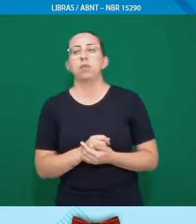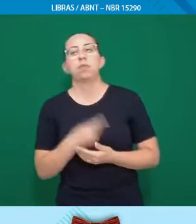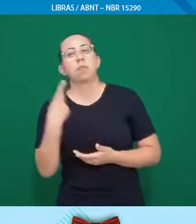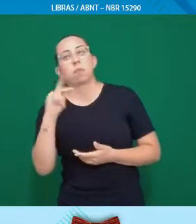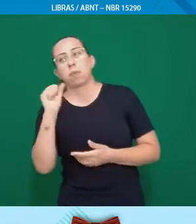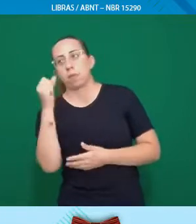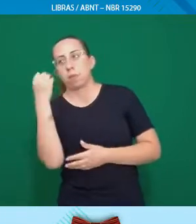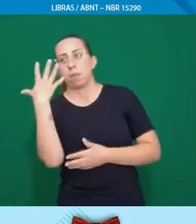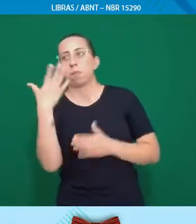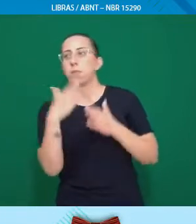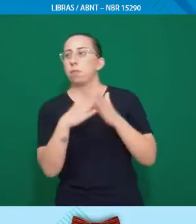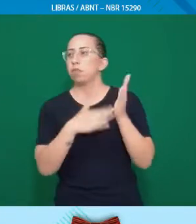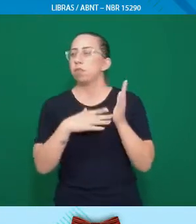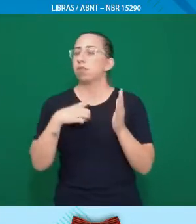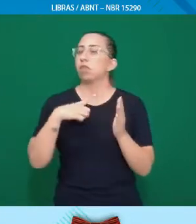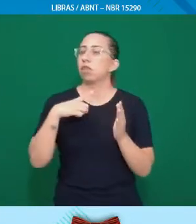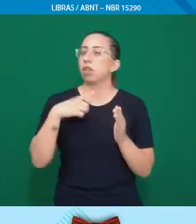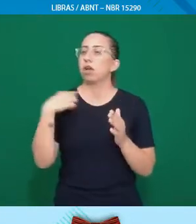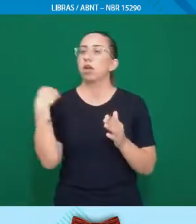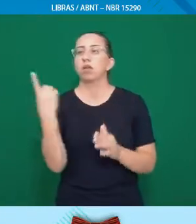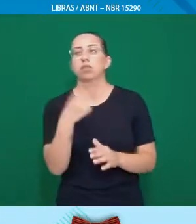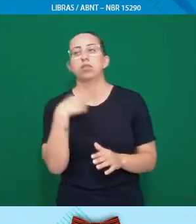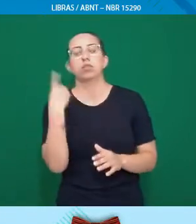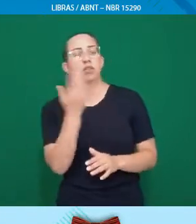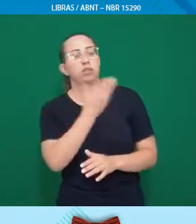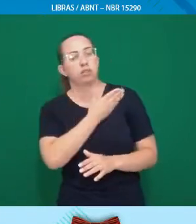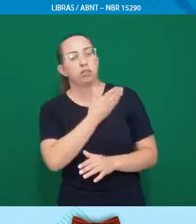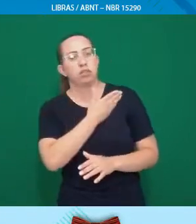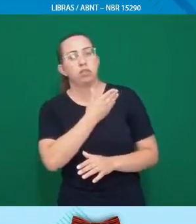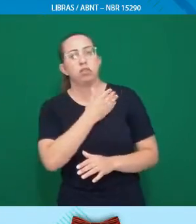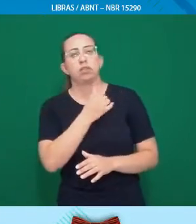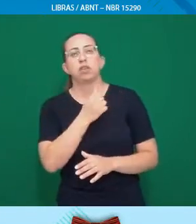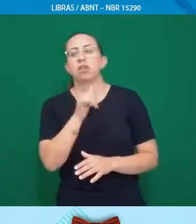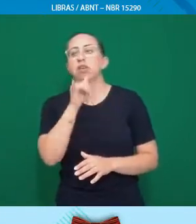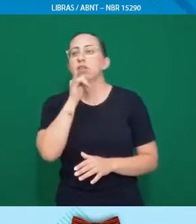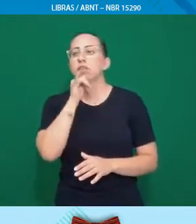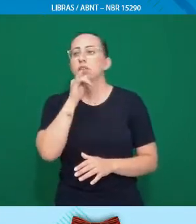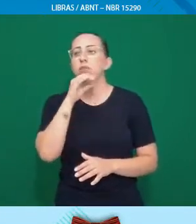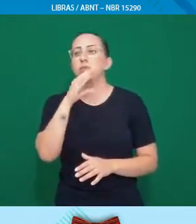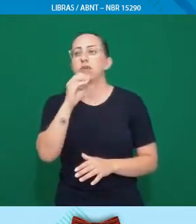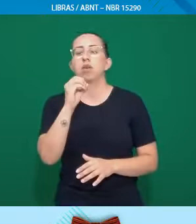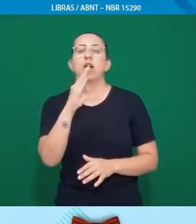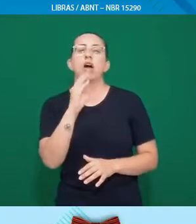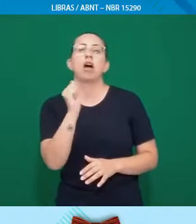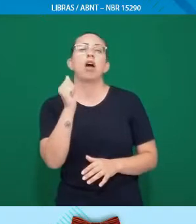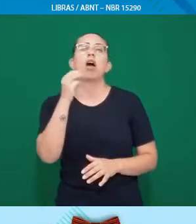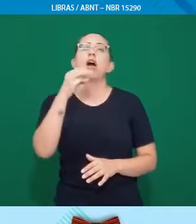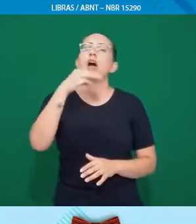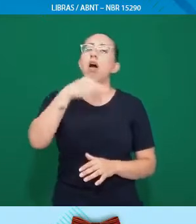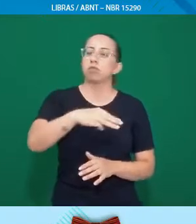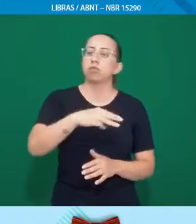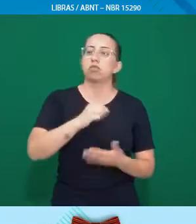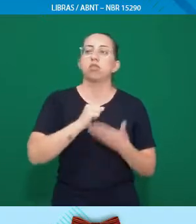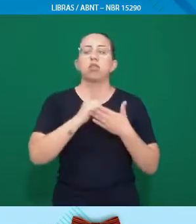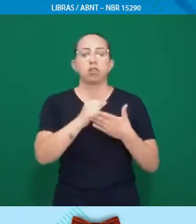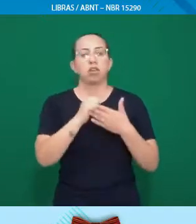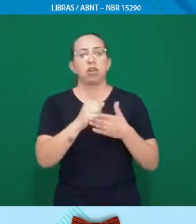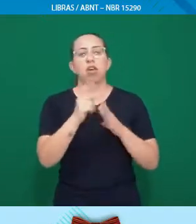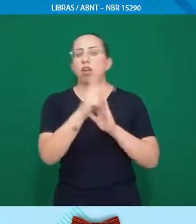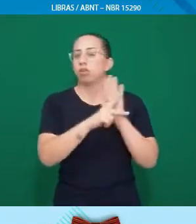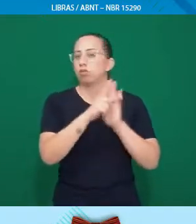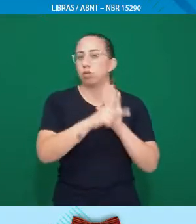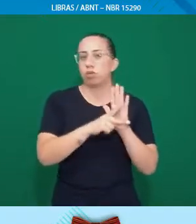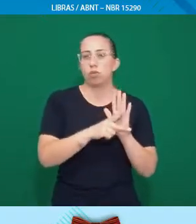acontecesse tudo isso nós temos a menos nossos parceiros hoje nós temos aqui O João Carlos Domenico colocando foi Nossa parceira assim patrocinando